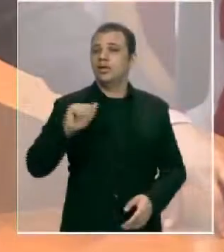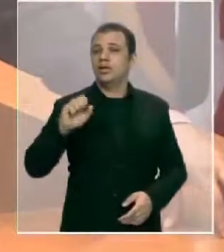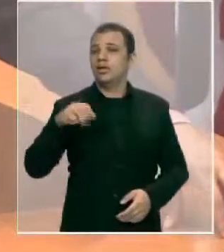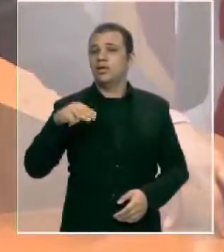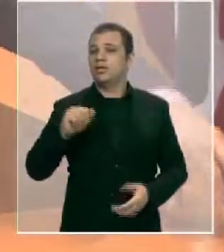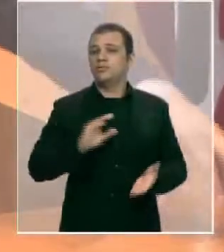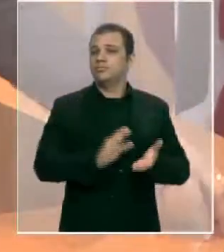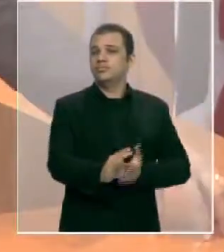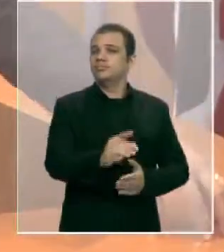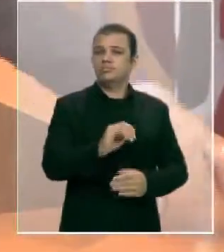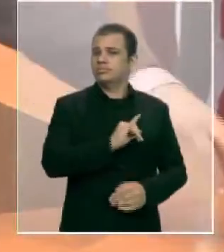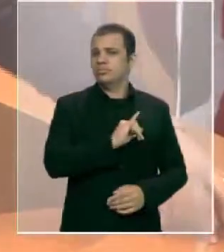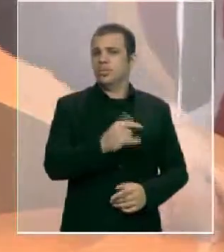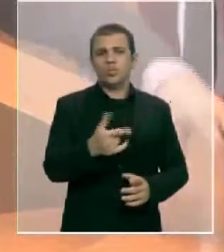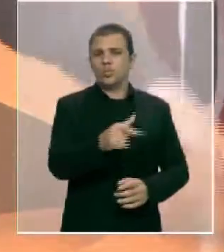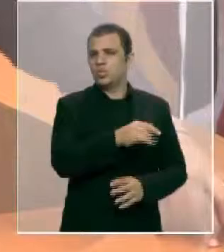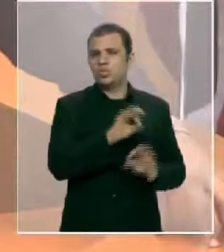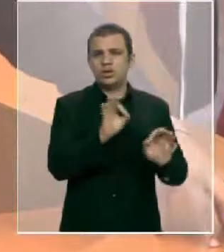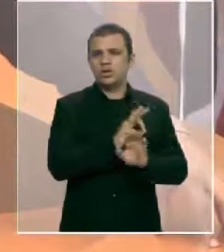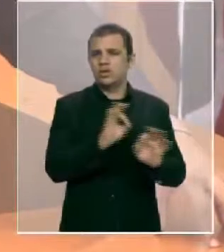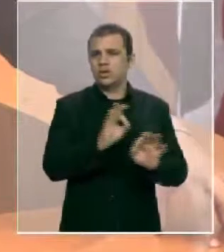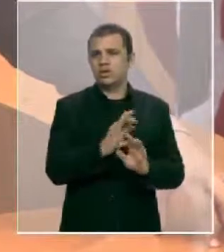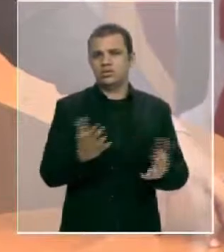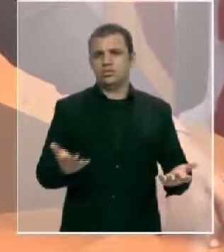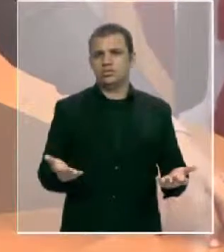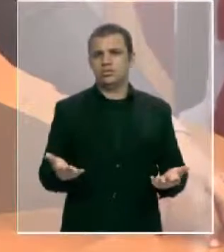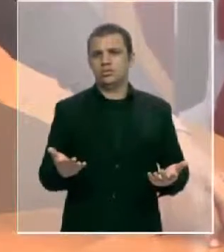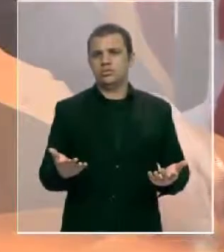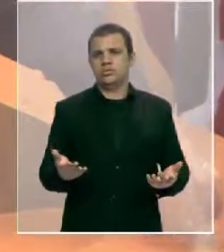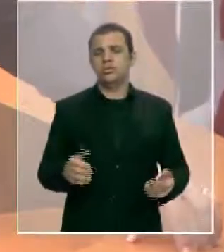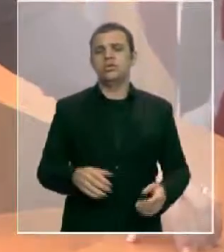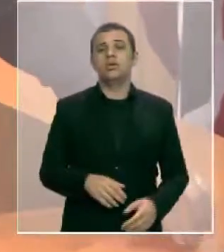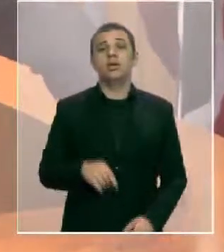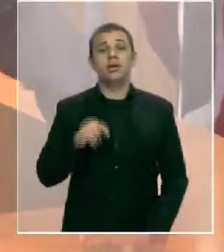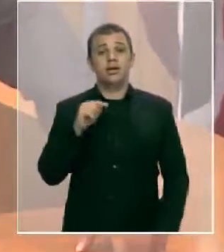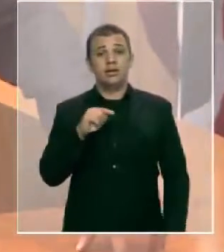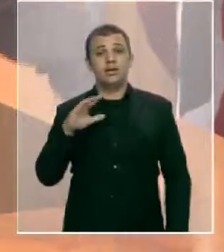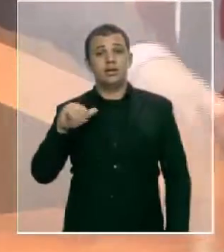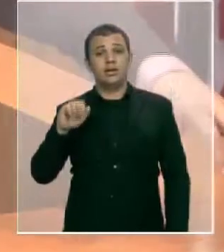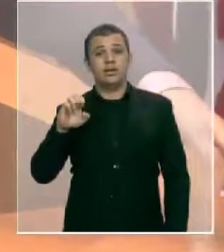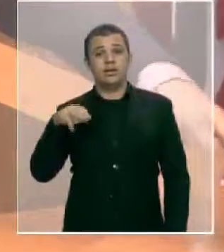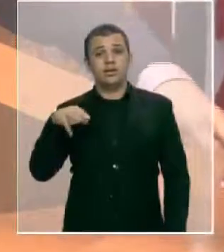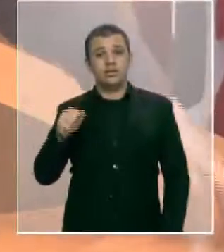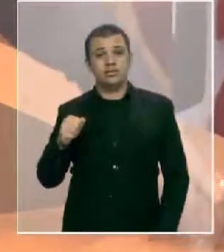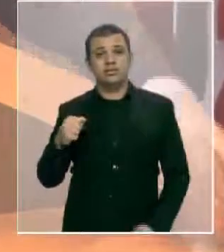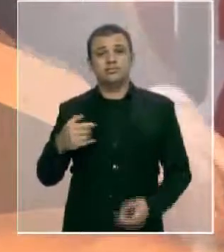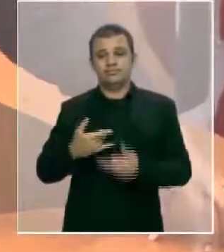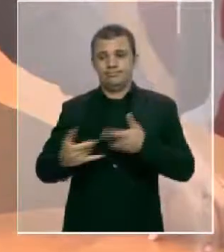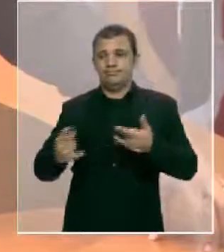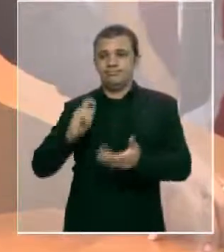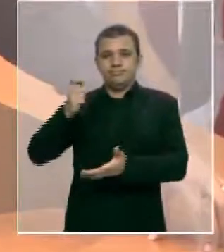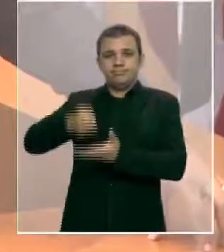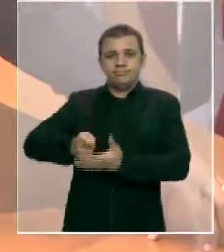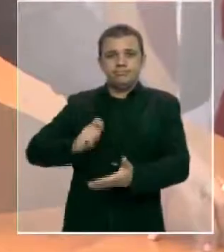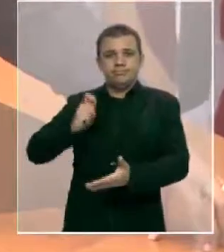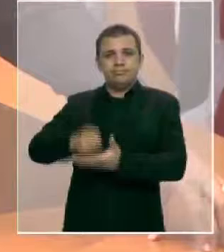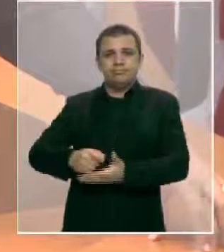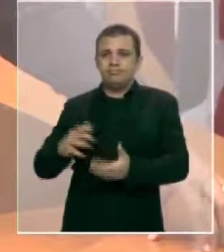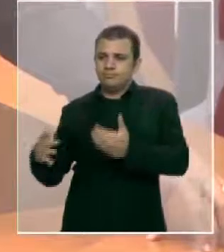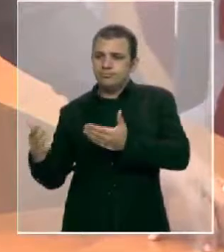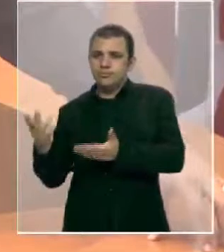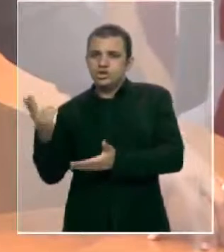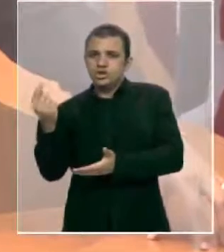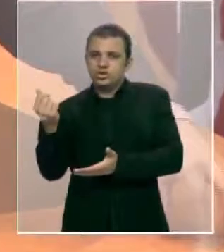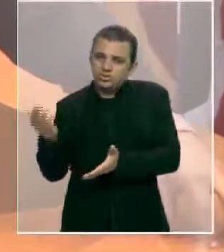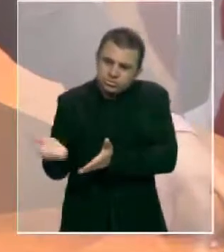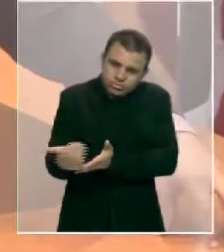Imperatriz. Nada era investido. A CAEMA que arrecadava, mas não investia.